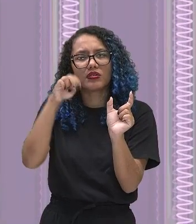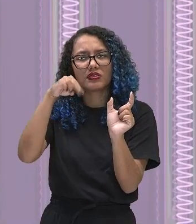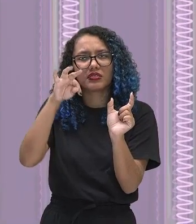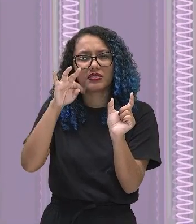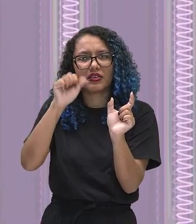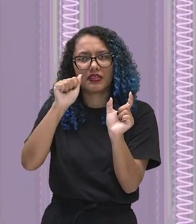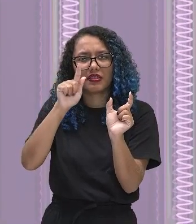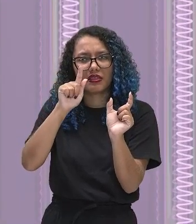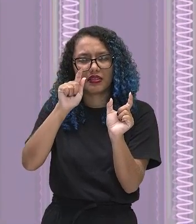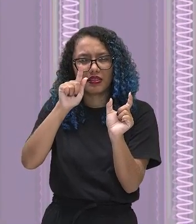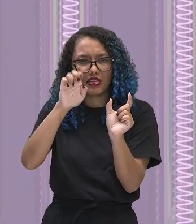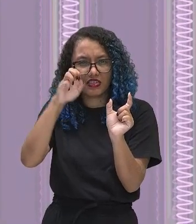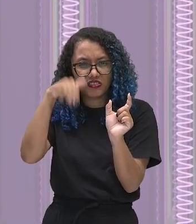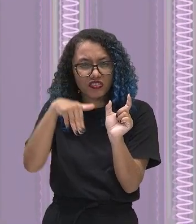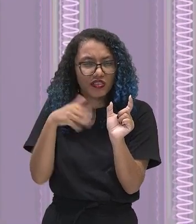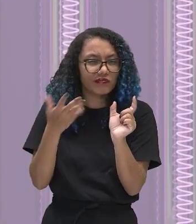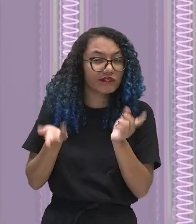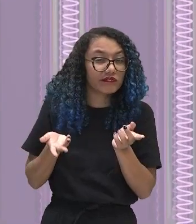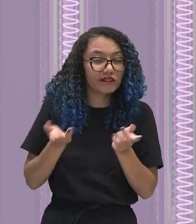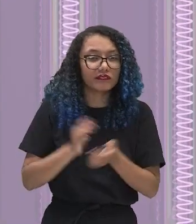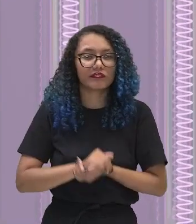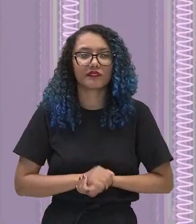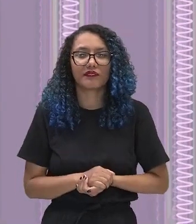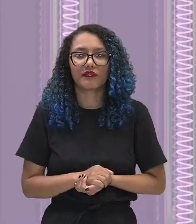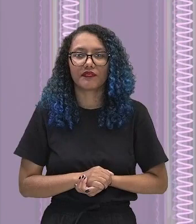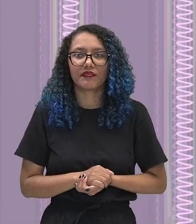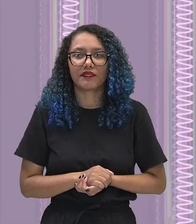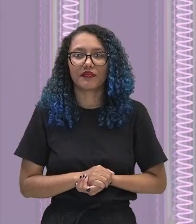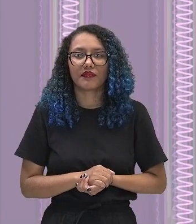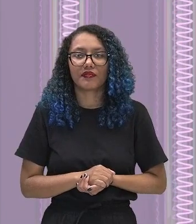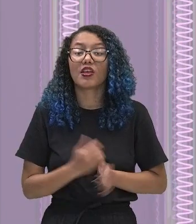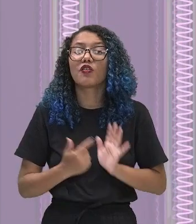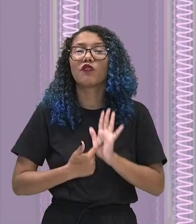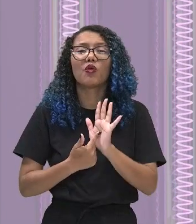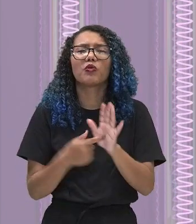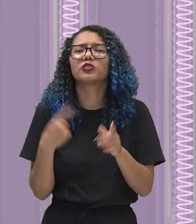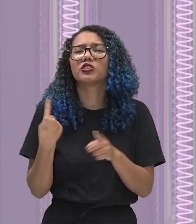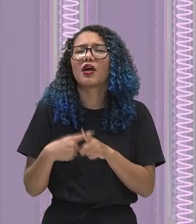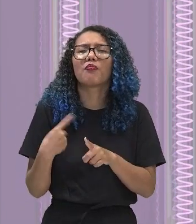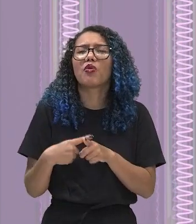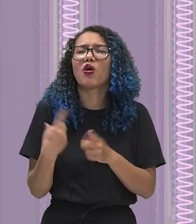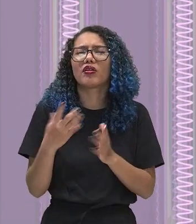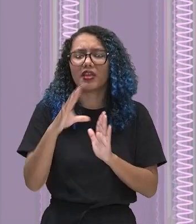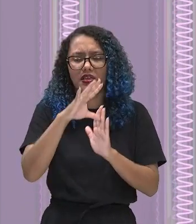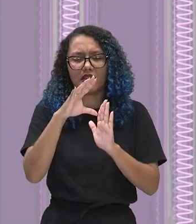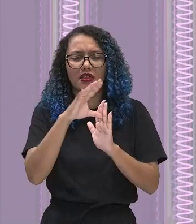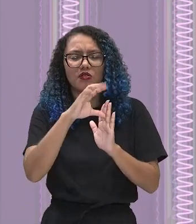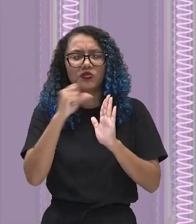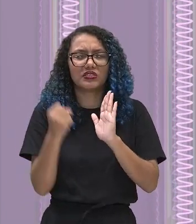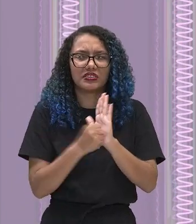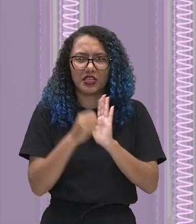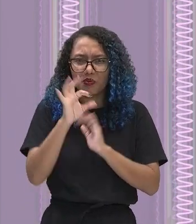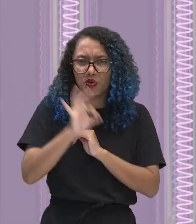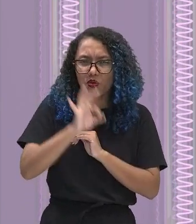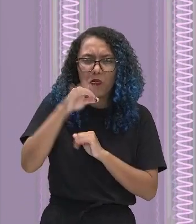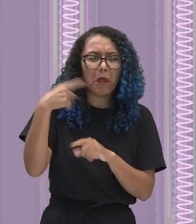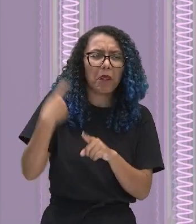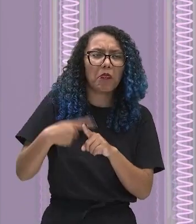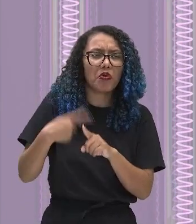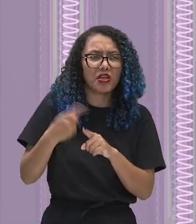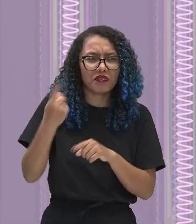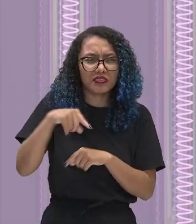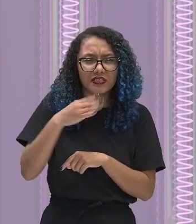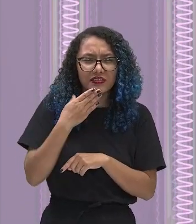Vamos verificar então aqui de onde saiu esse símbolo de porcentagem. Você sabe? Então, vamos